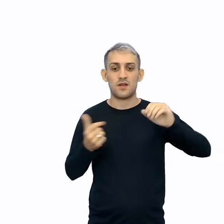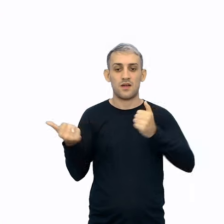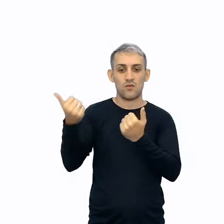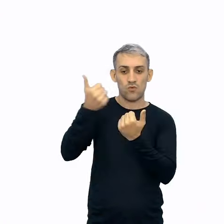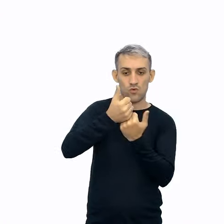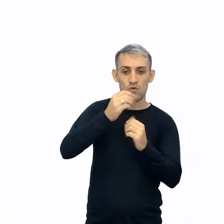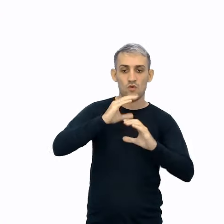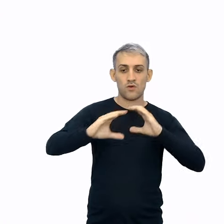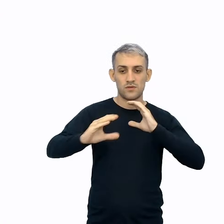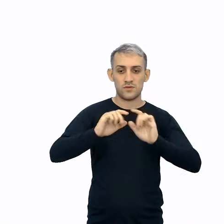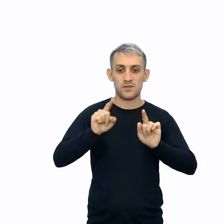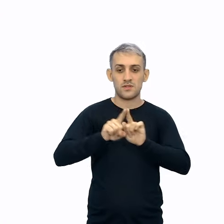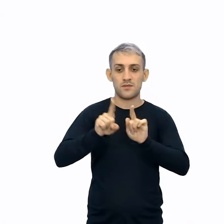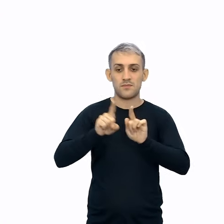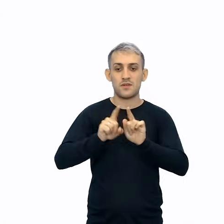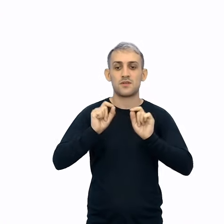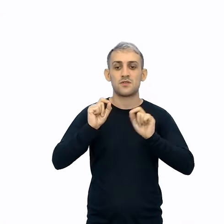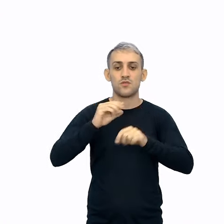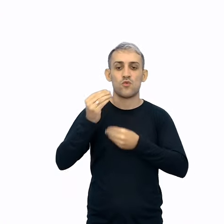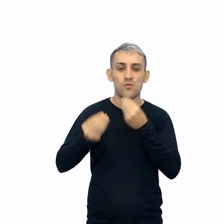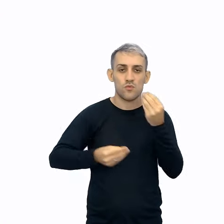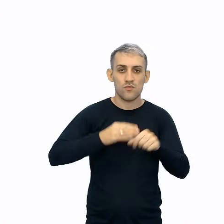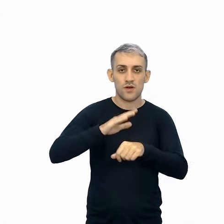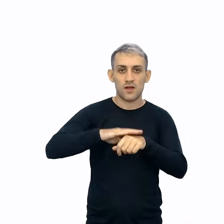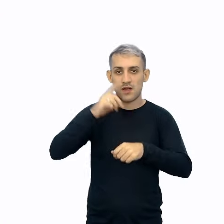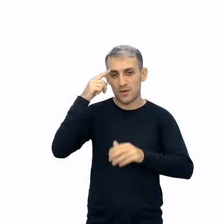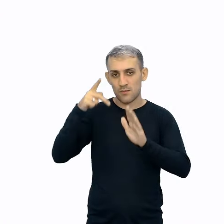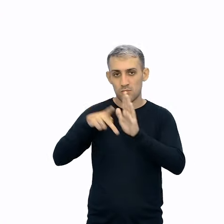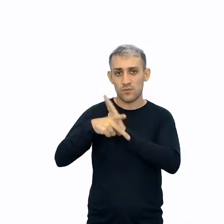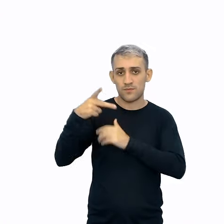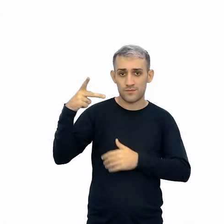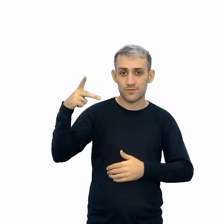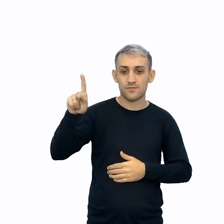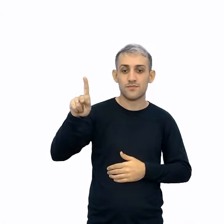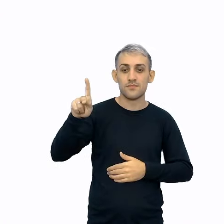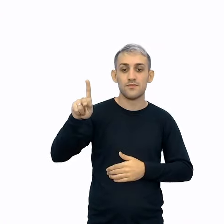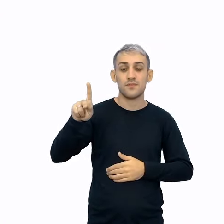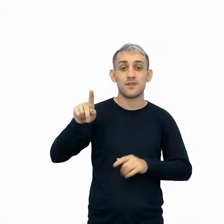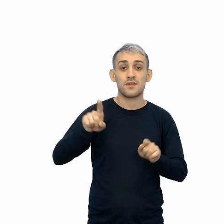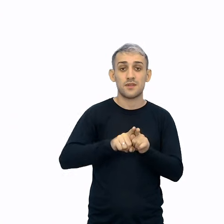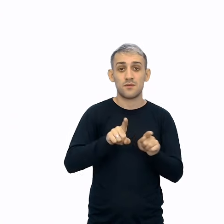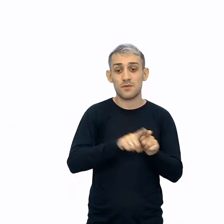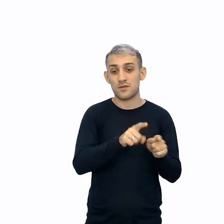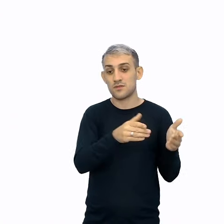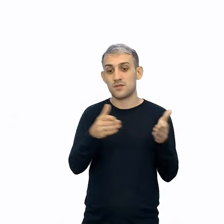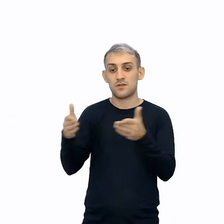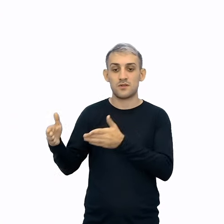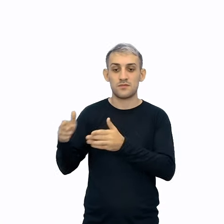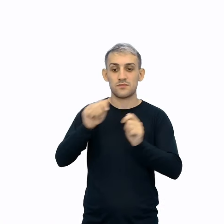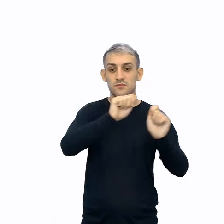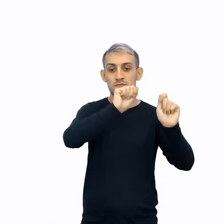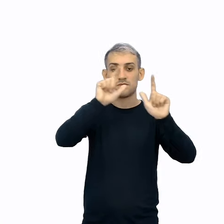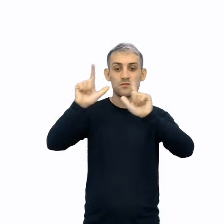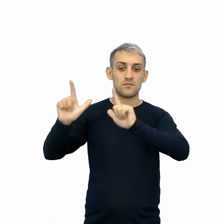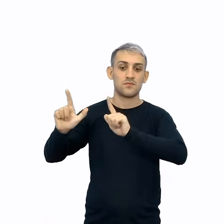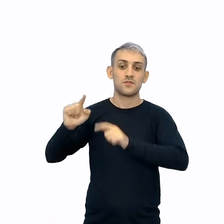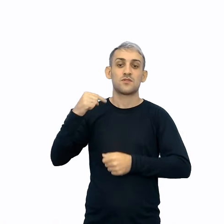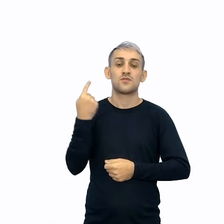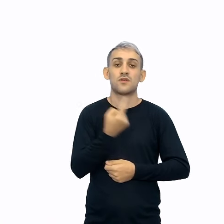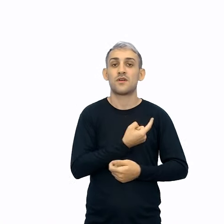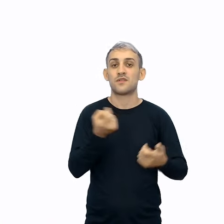e na articulação das suas ideias. Já na sequência no próximo slide nós vamos